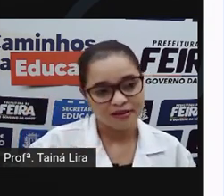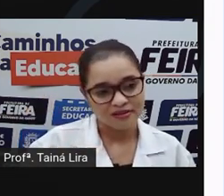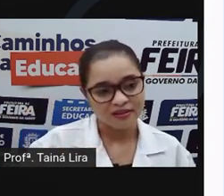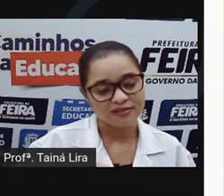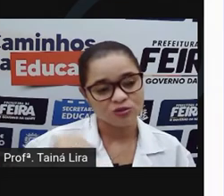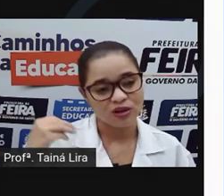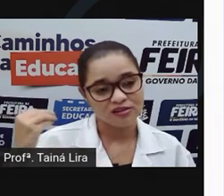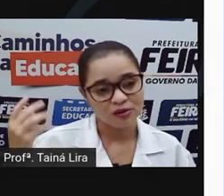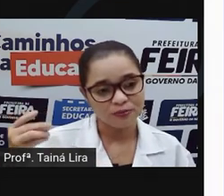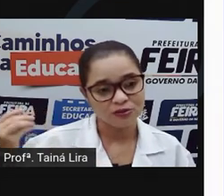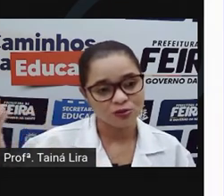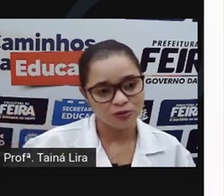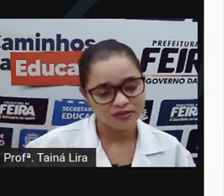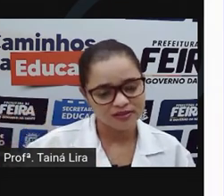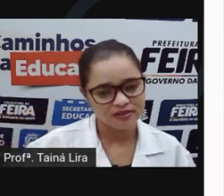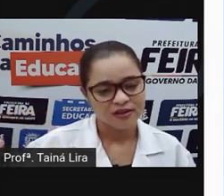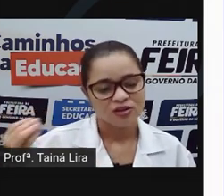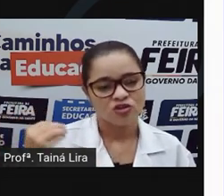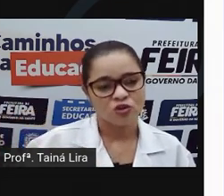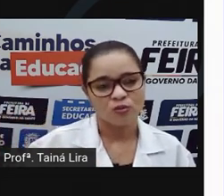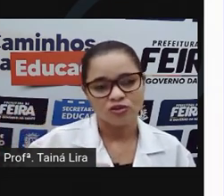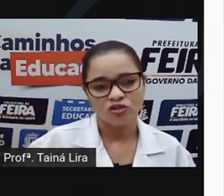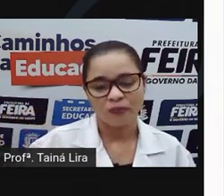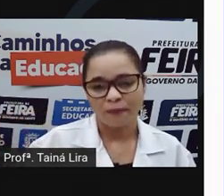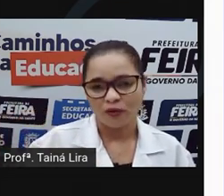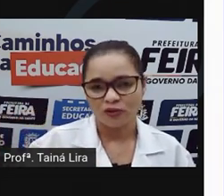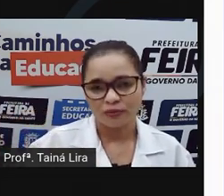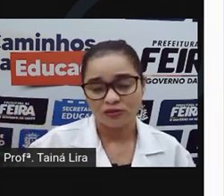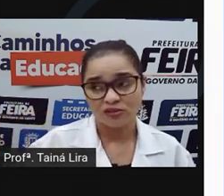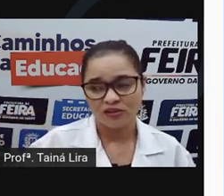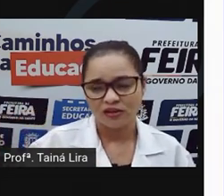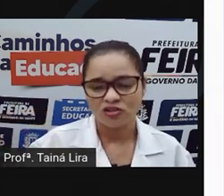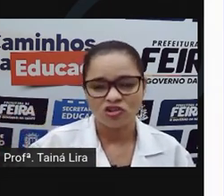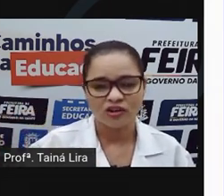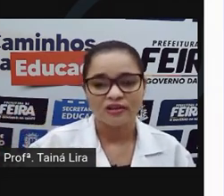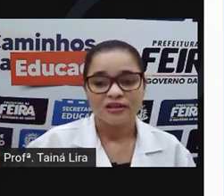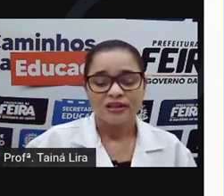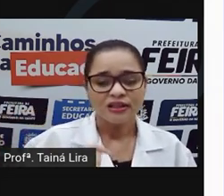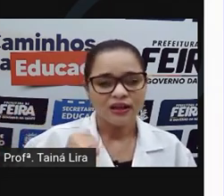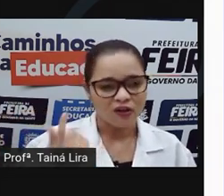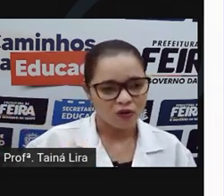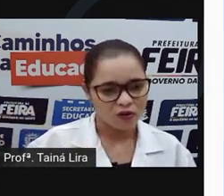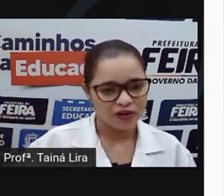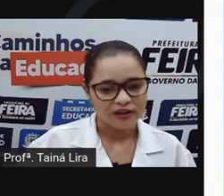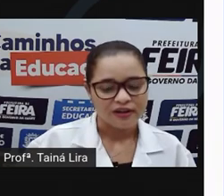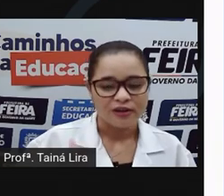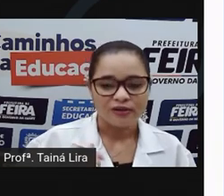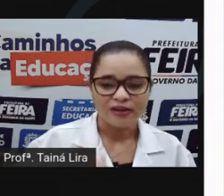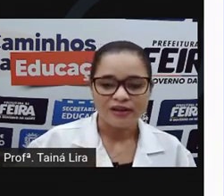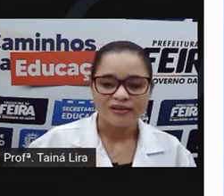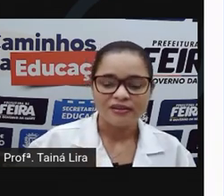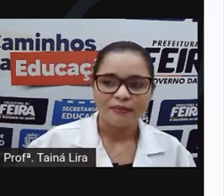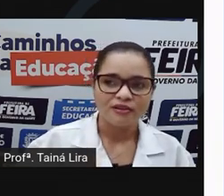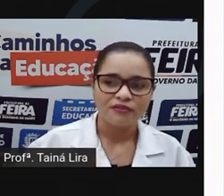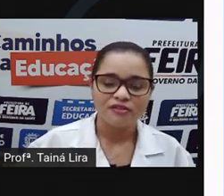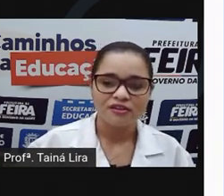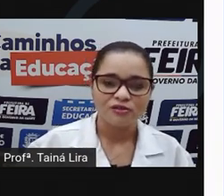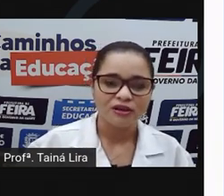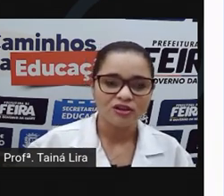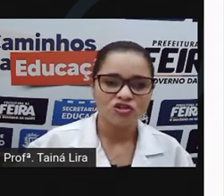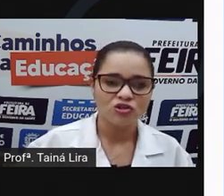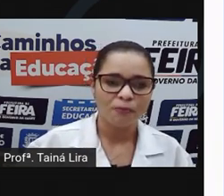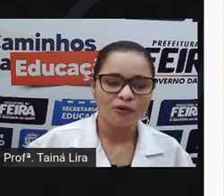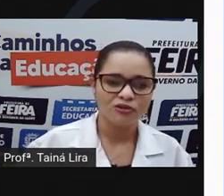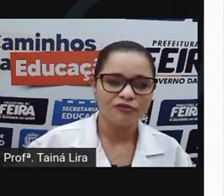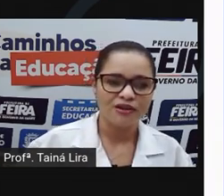essa apresentação das opções de como a gente pode produzir energia. E agora, eu queria saber de vocês, o